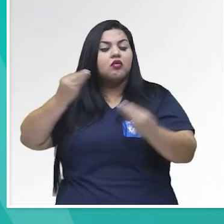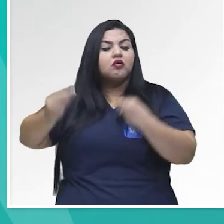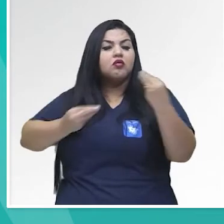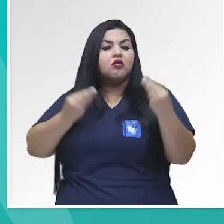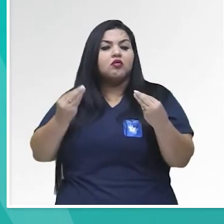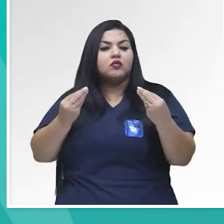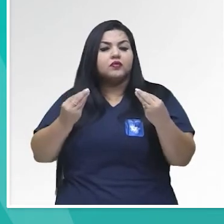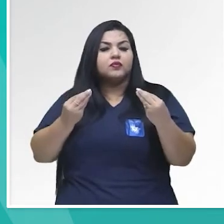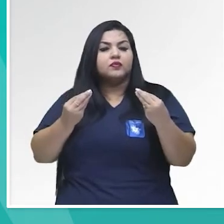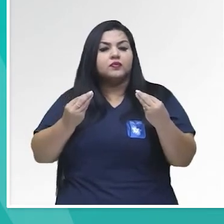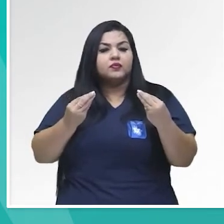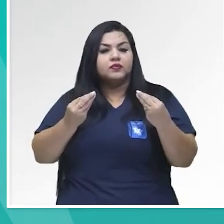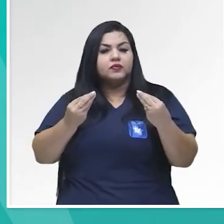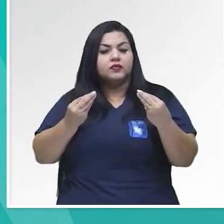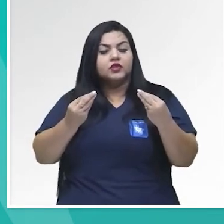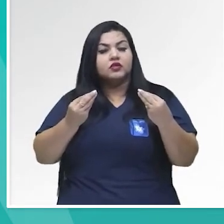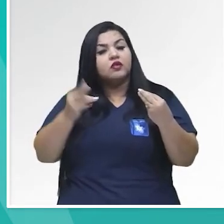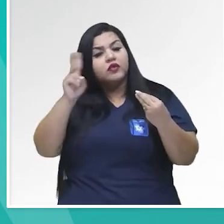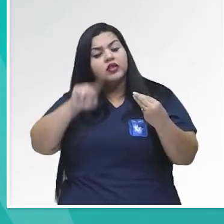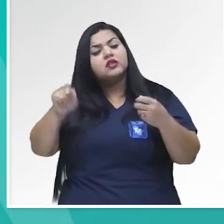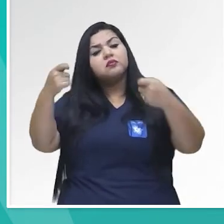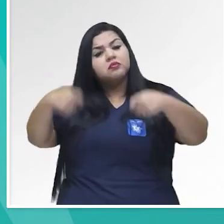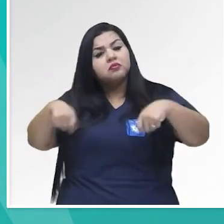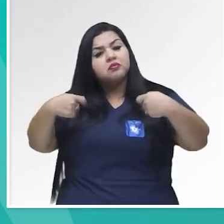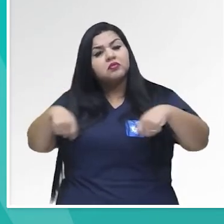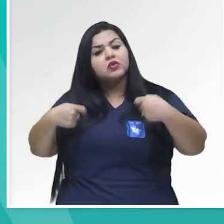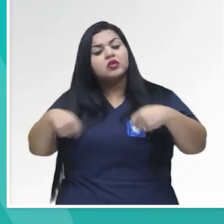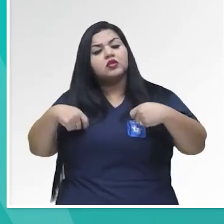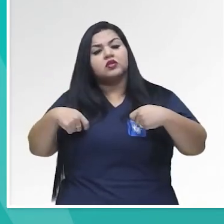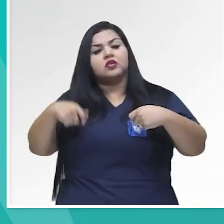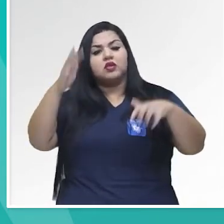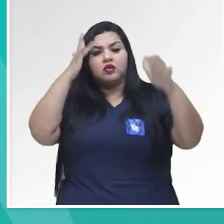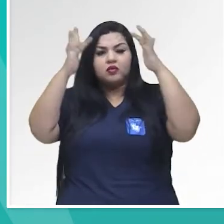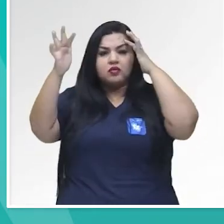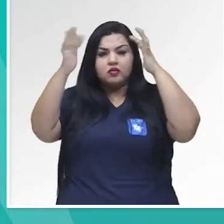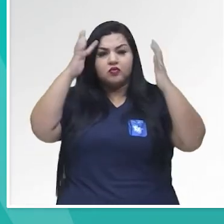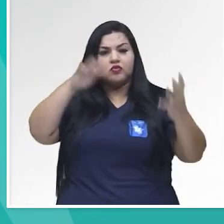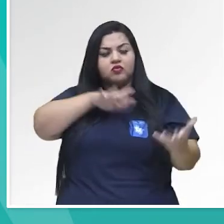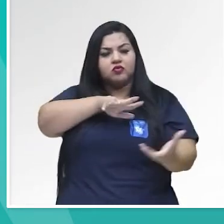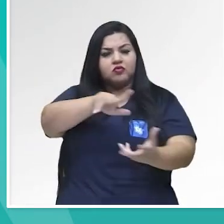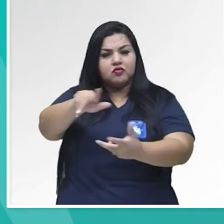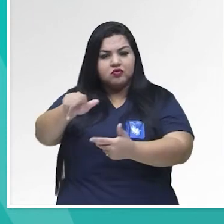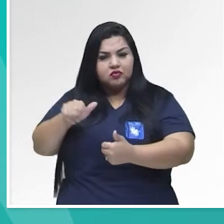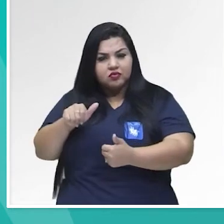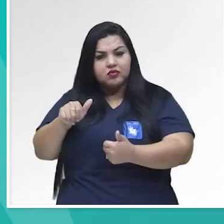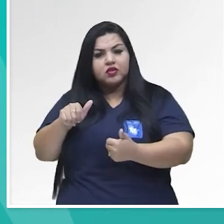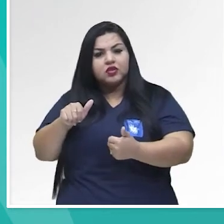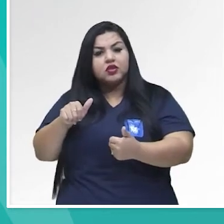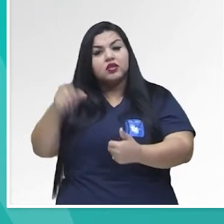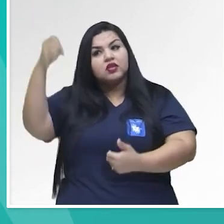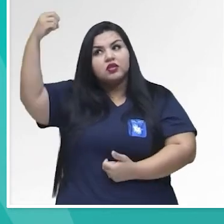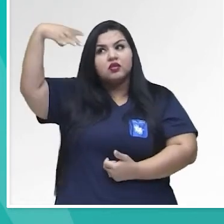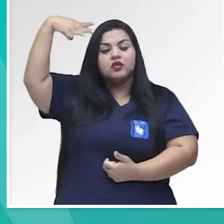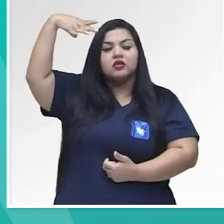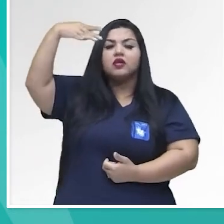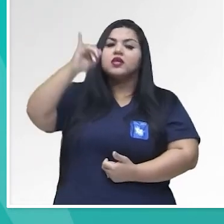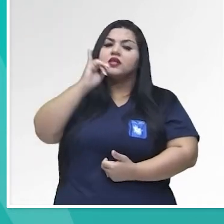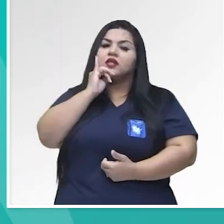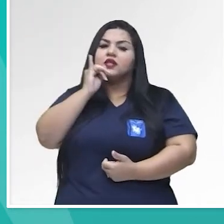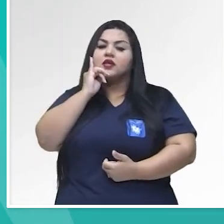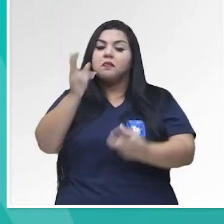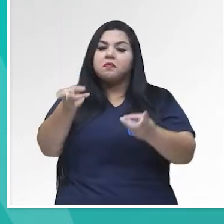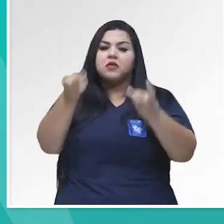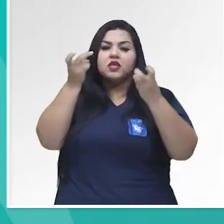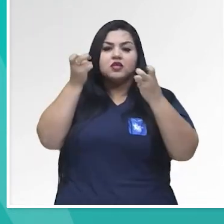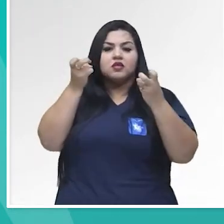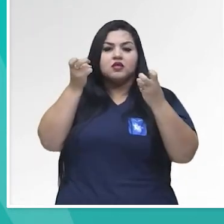algo que vai ser necessário para se refletir sobre o mundo. No Iluminismo, por exemplo, nós vamos